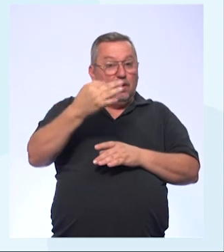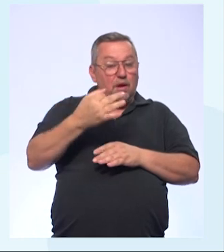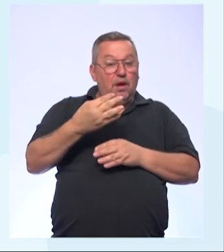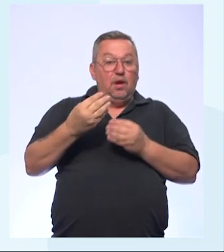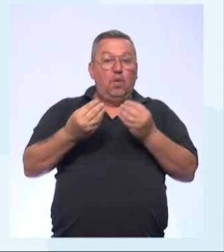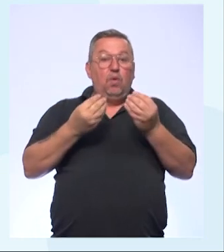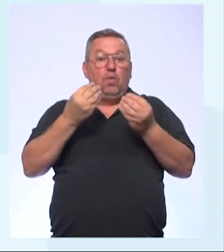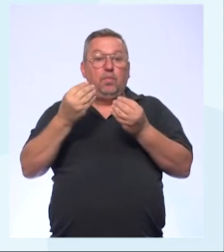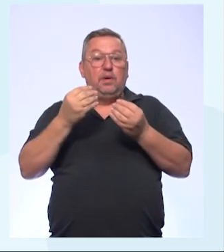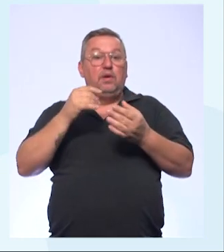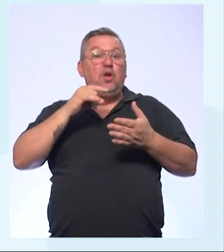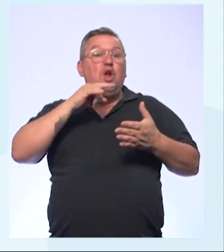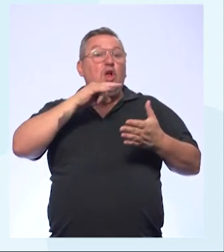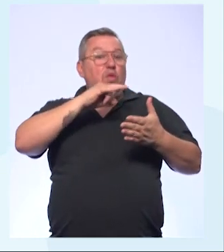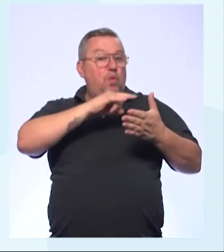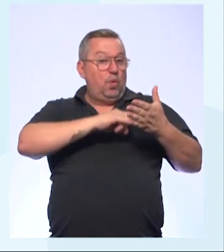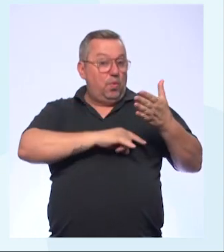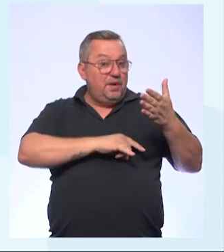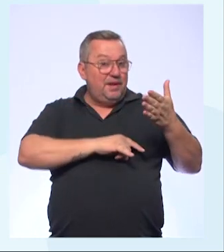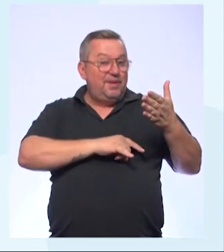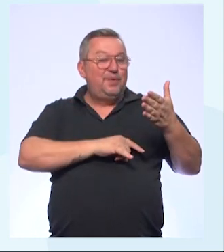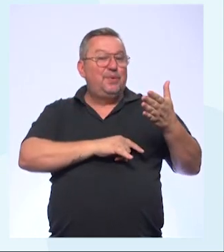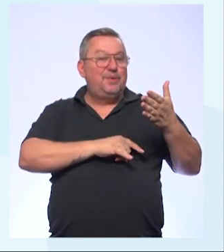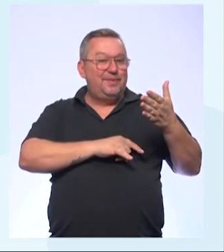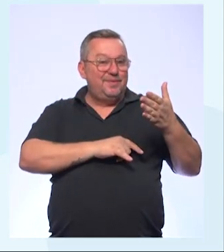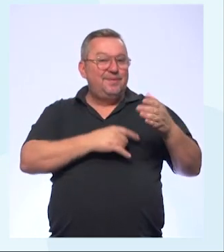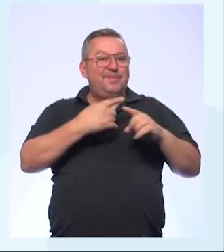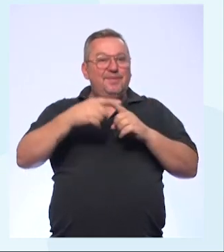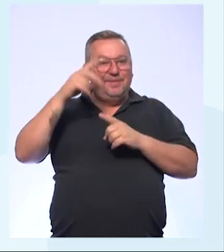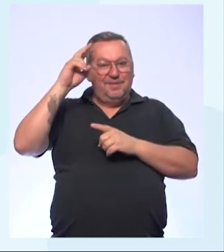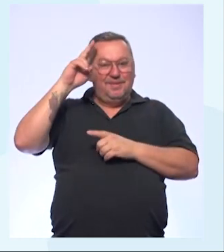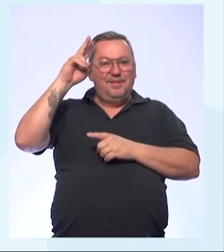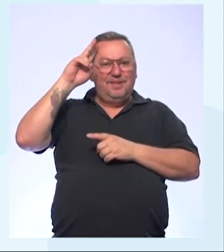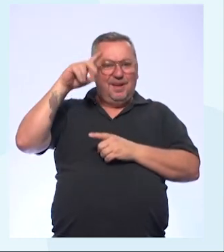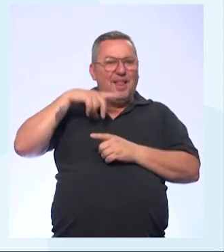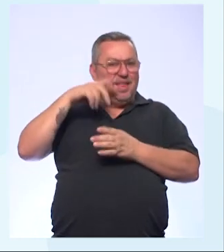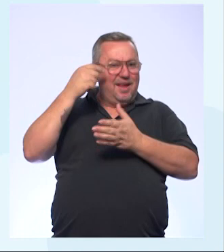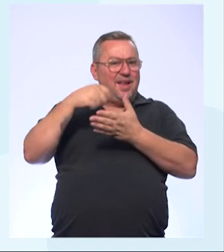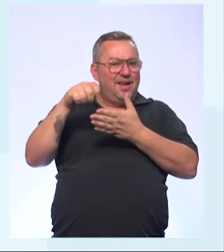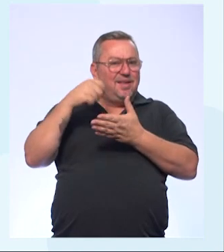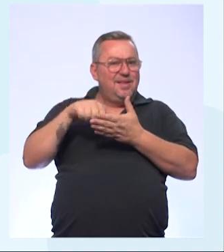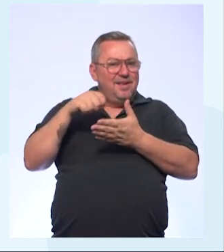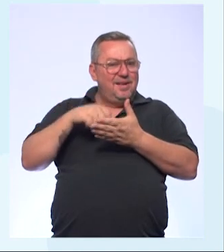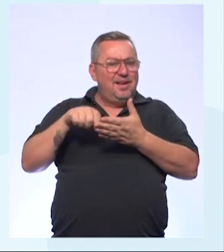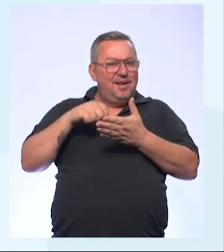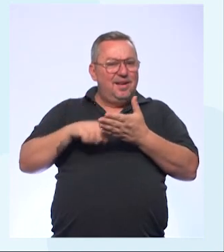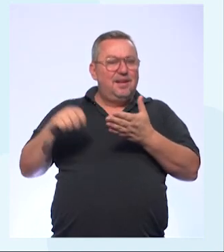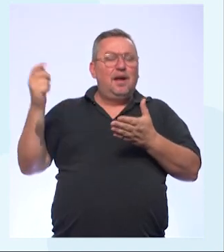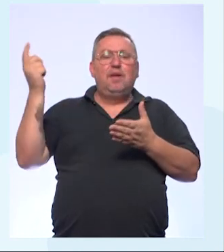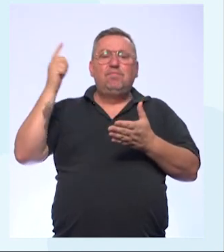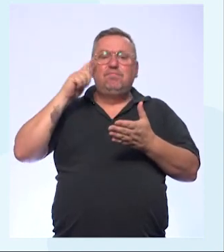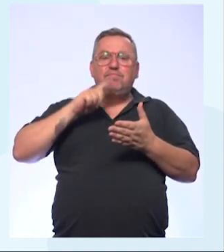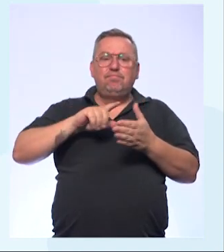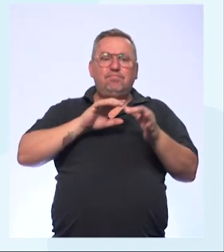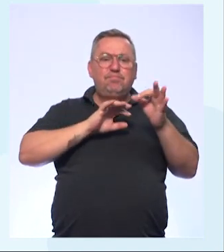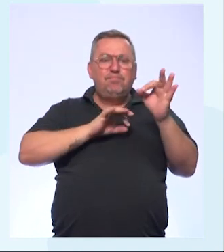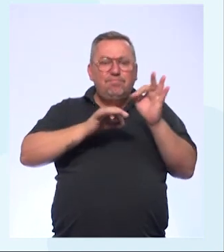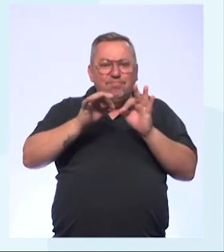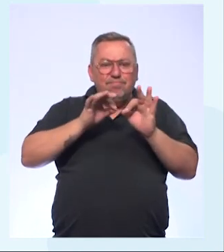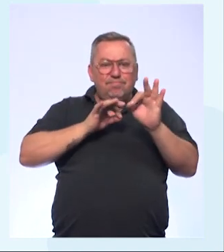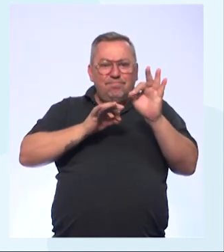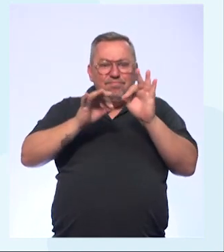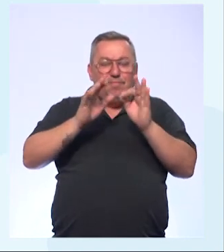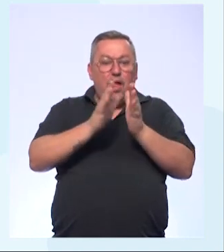através de documentos. Porque lembra, sexto ano, já existe a escrita. Então nós conseguimos remontar algumas histórias